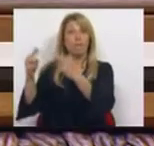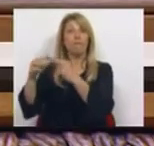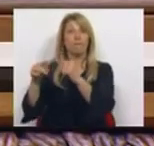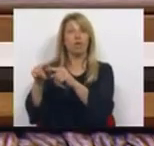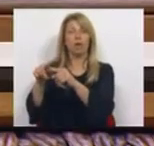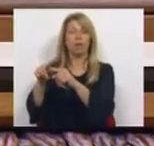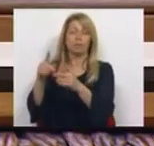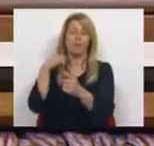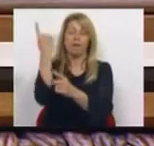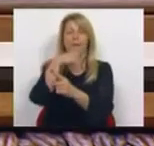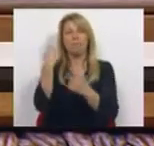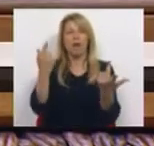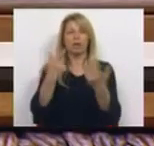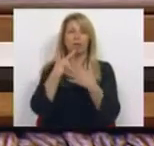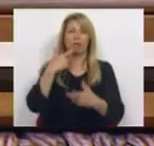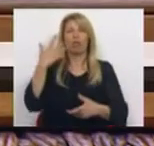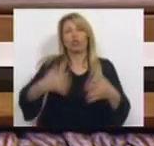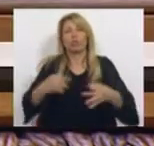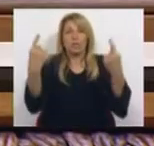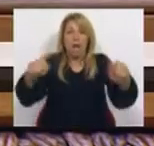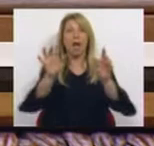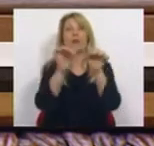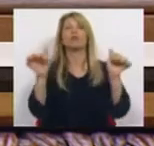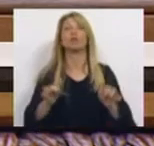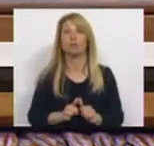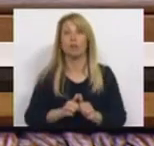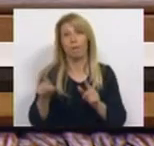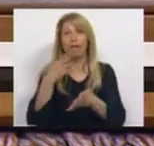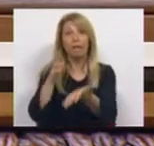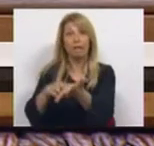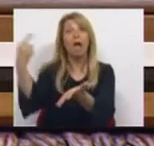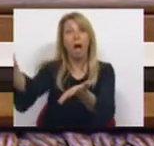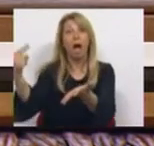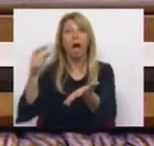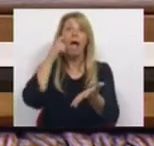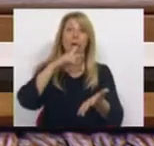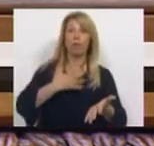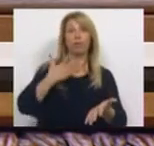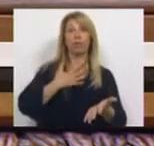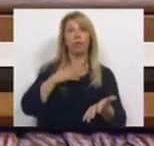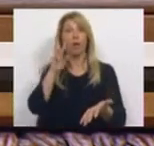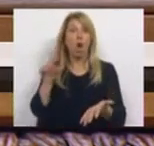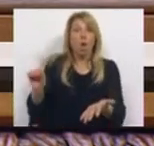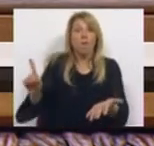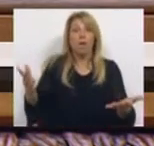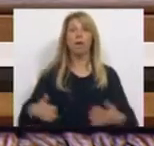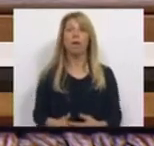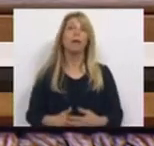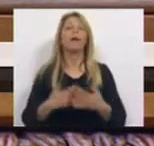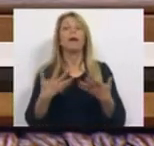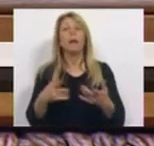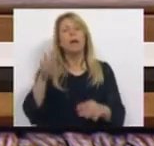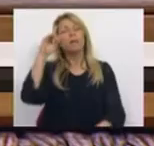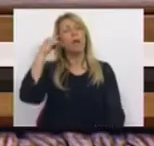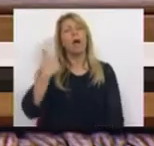sistema. Esta é uma realidade que só não vê quem não quer. Já há muito que sabemos da existência dos paraísos